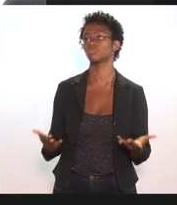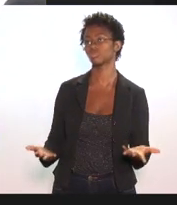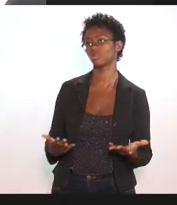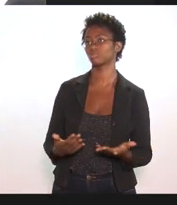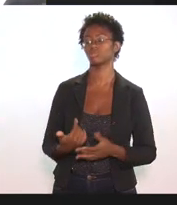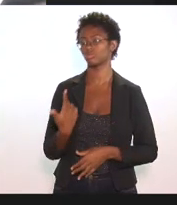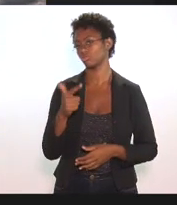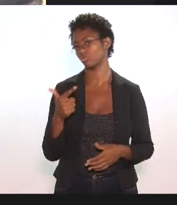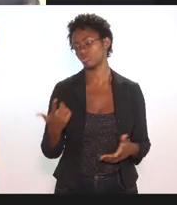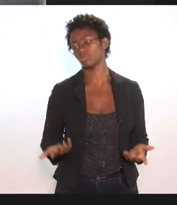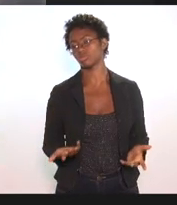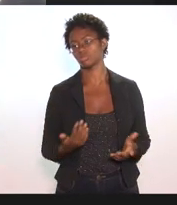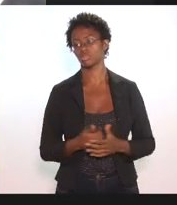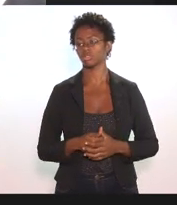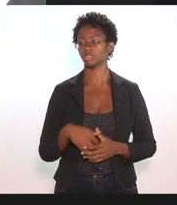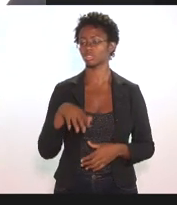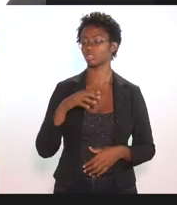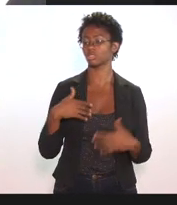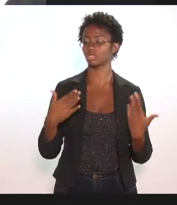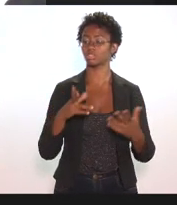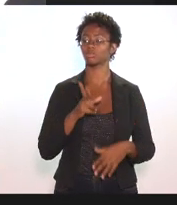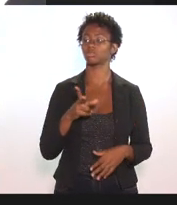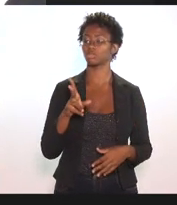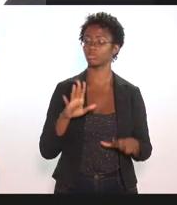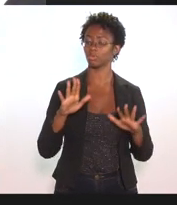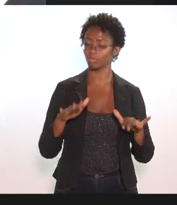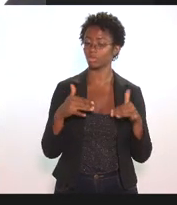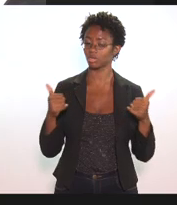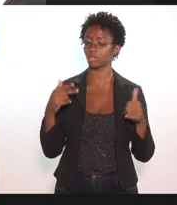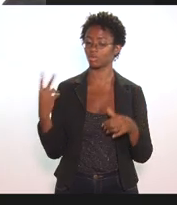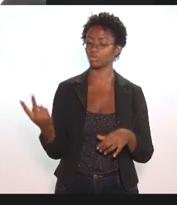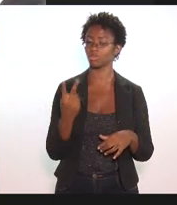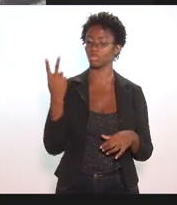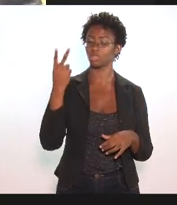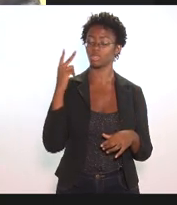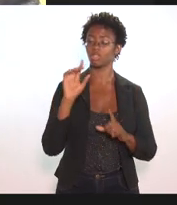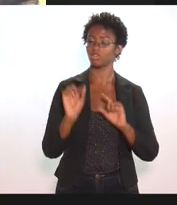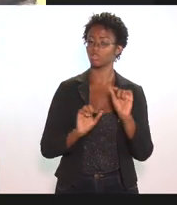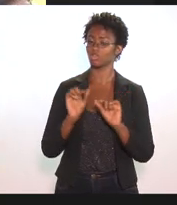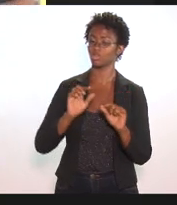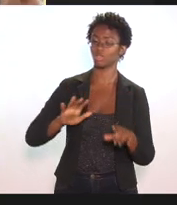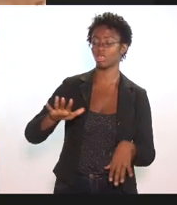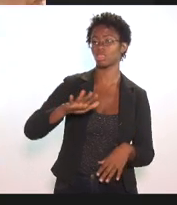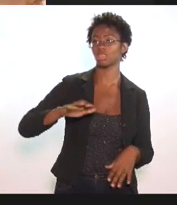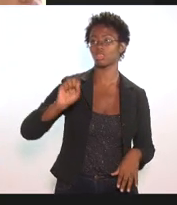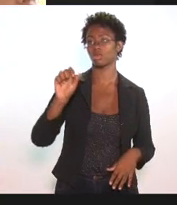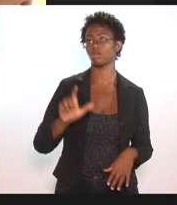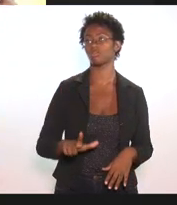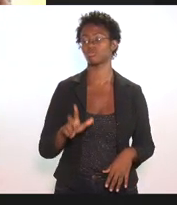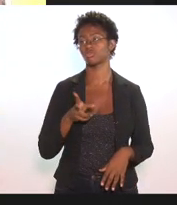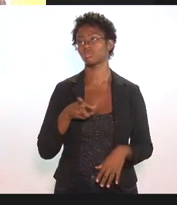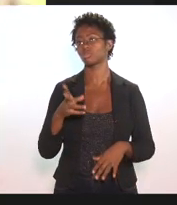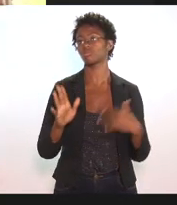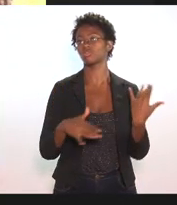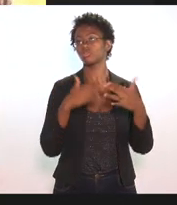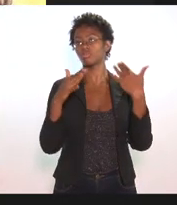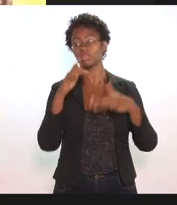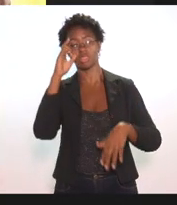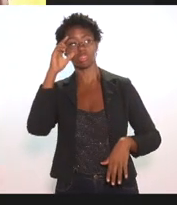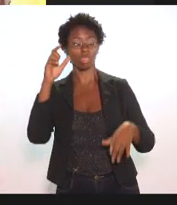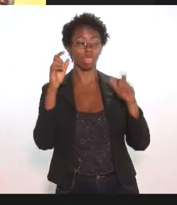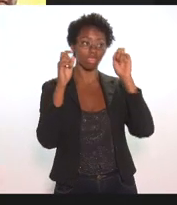difícil. Então, quem acaba levando vantagem nisso tudo, o deputado Renato, é o pessoal mais da Zona Sul, que está mais envolvido, mais antenado.